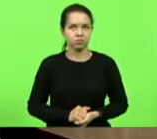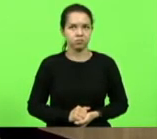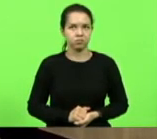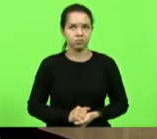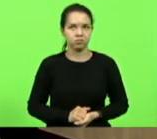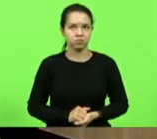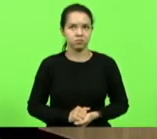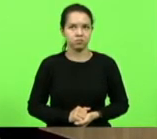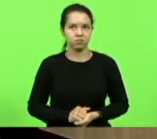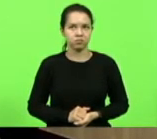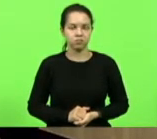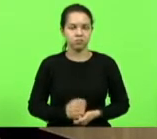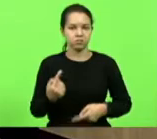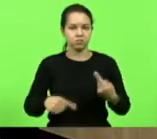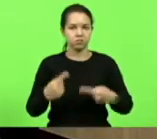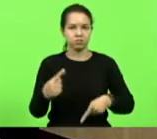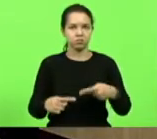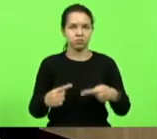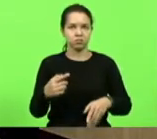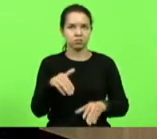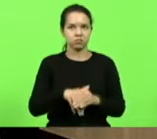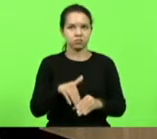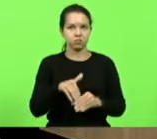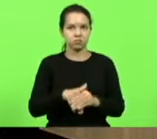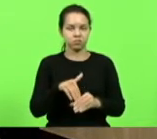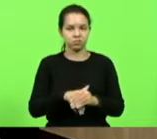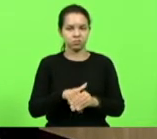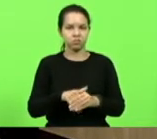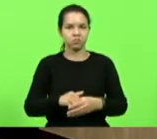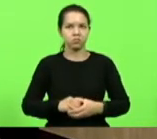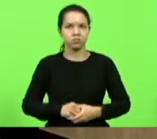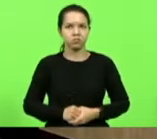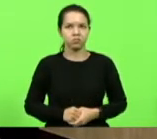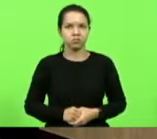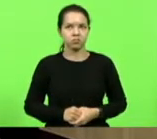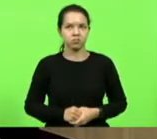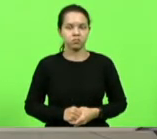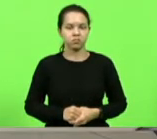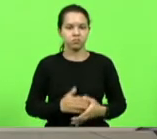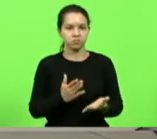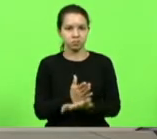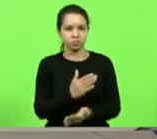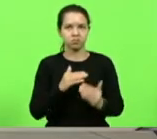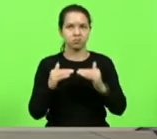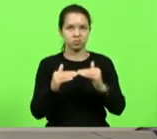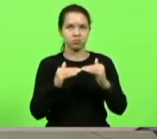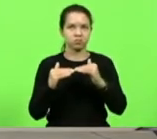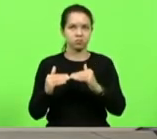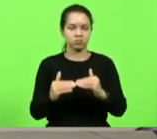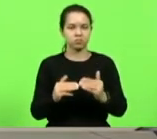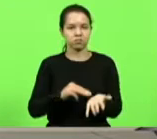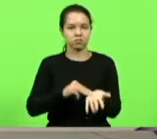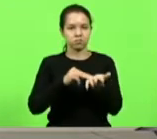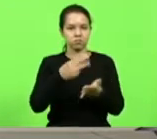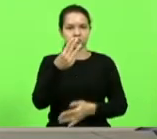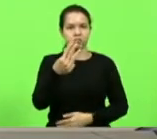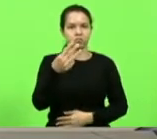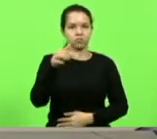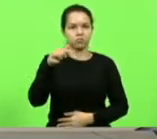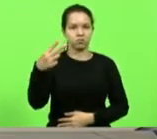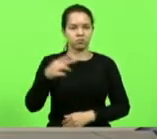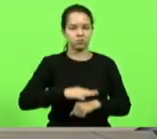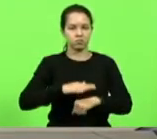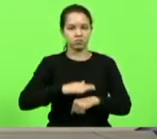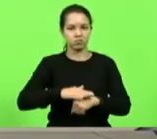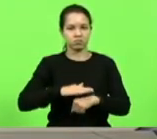Não havendo quem queira discutir, em votação. Deputados que aprovam, permaneçam como se encontram. Aprovado por unanimidade. Moção 372, autor